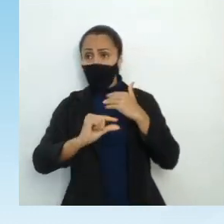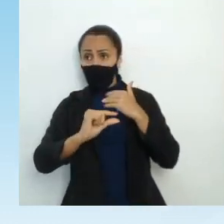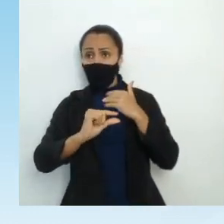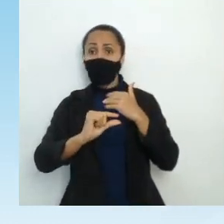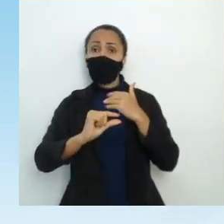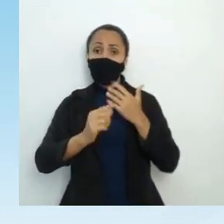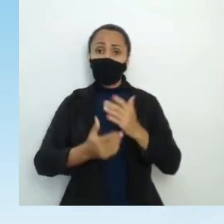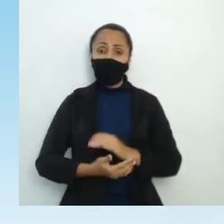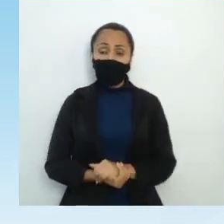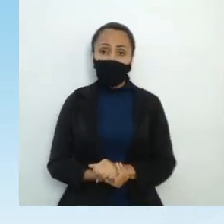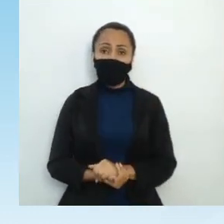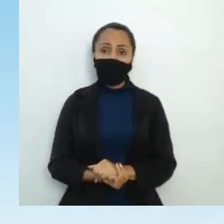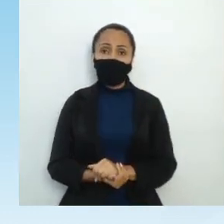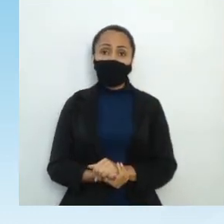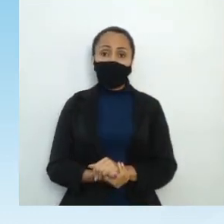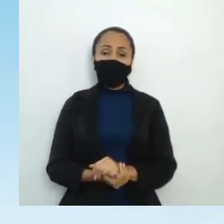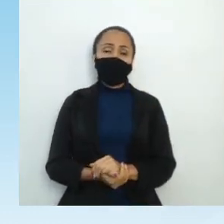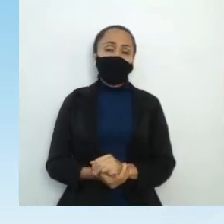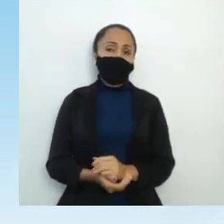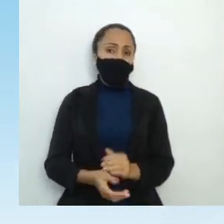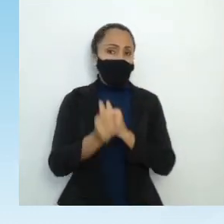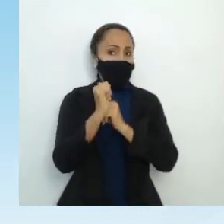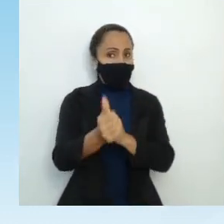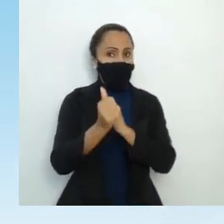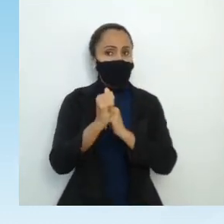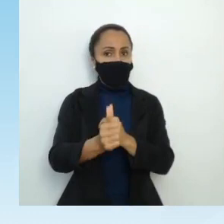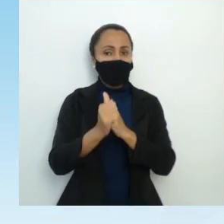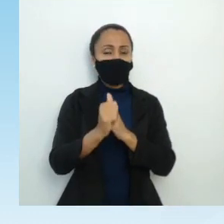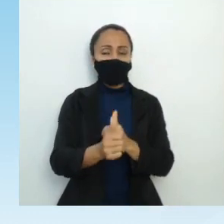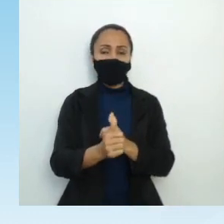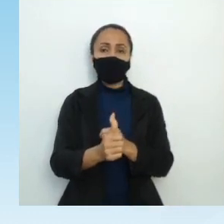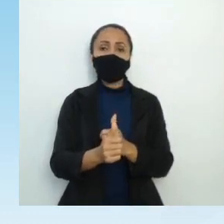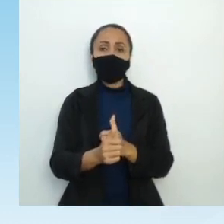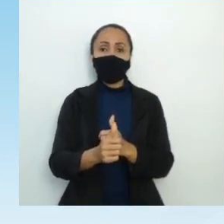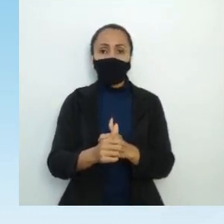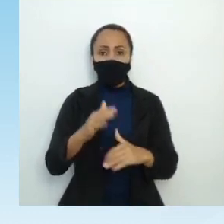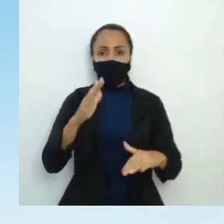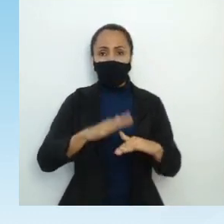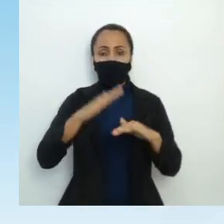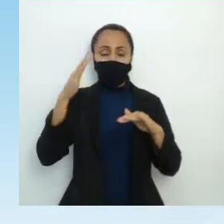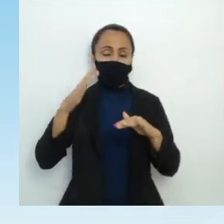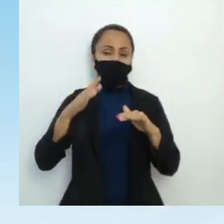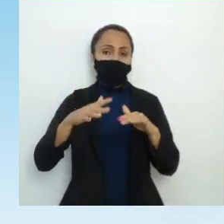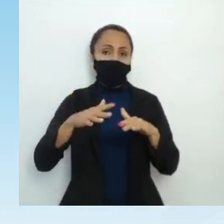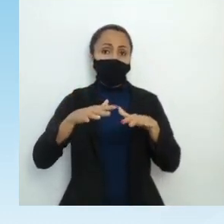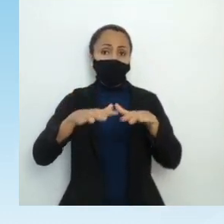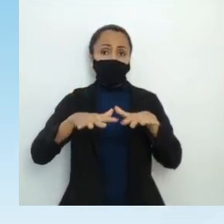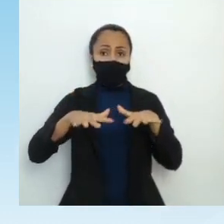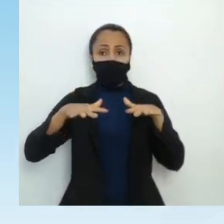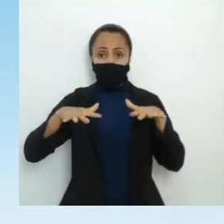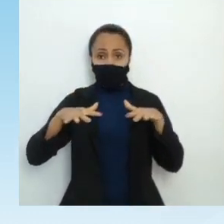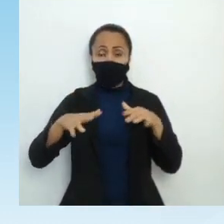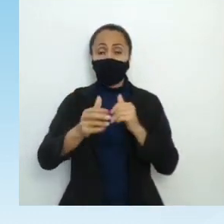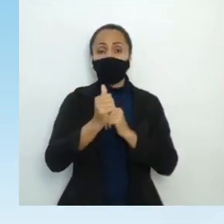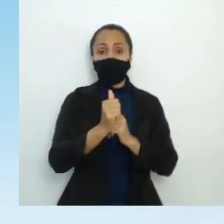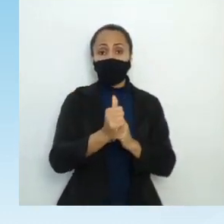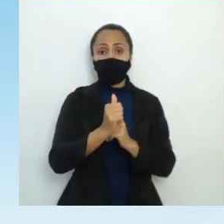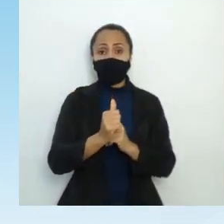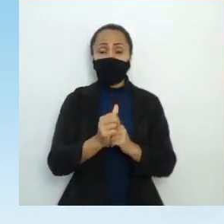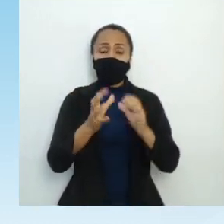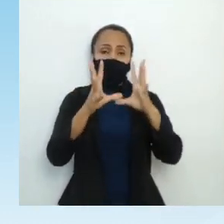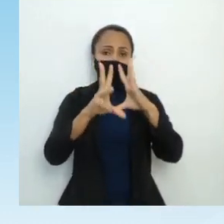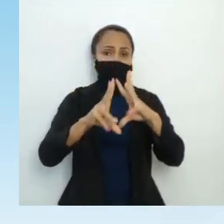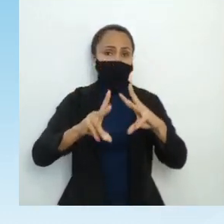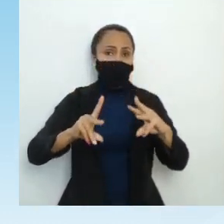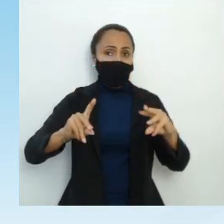burguesia. Perseguiu esses puritanos, que era a maioria do parlamento, e dissolveu até mesmo esse parlamento, ficou dissolvido aí